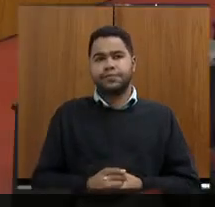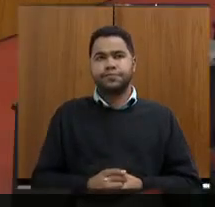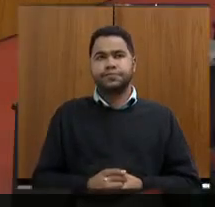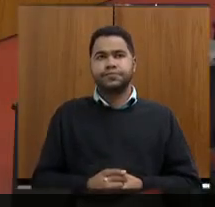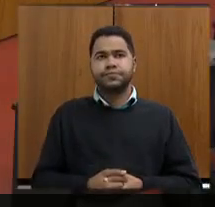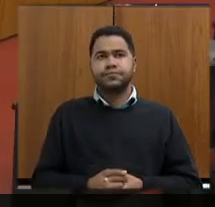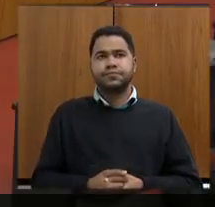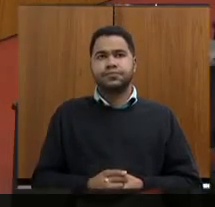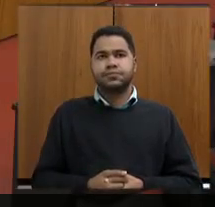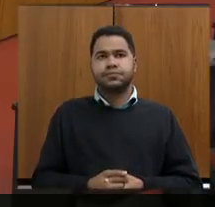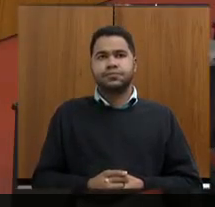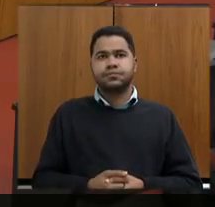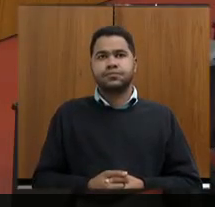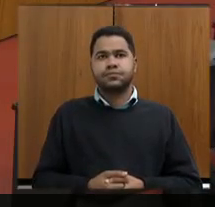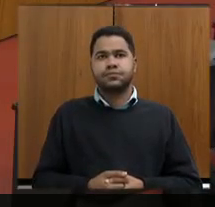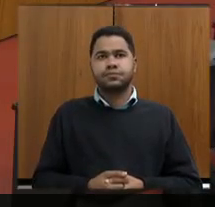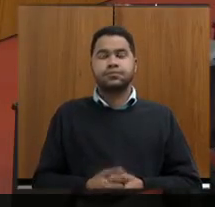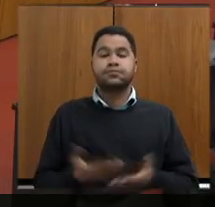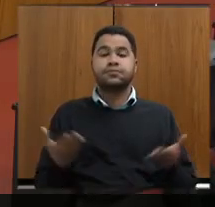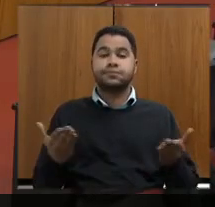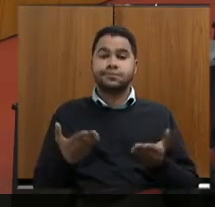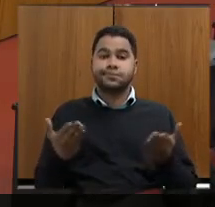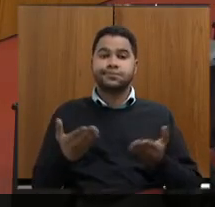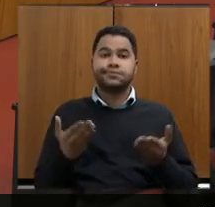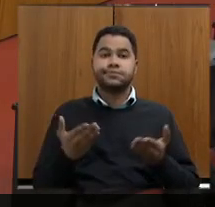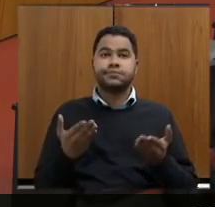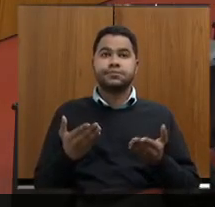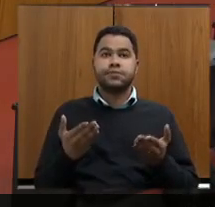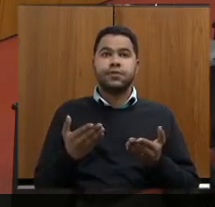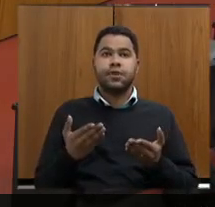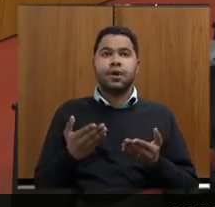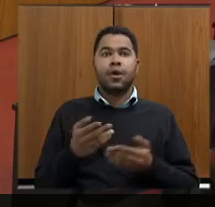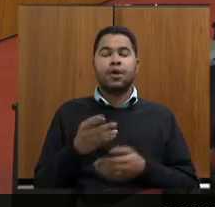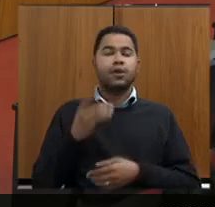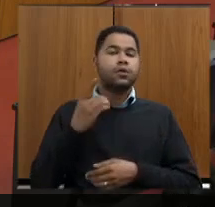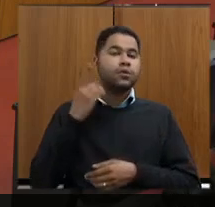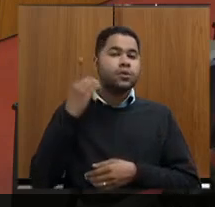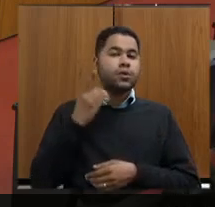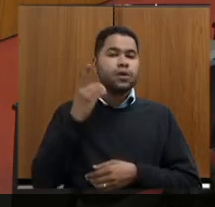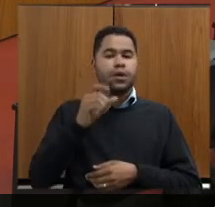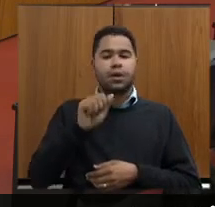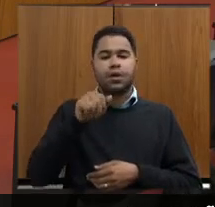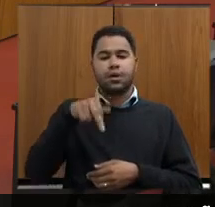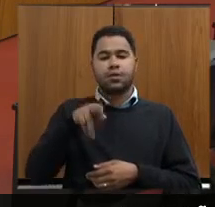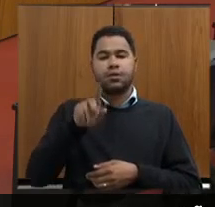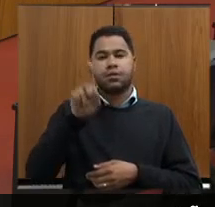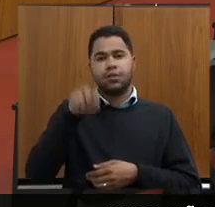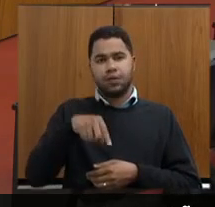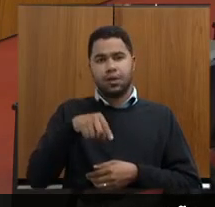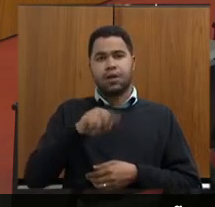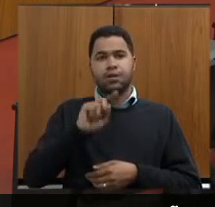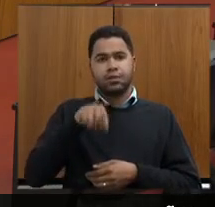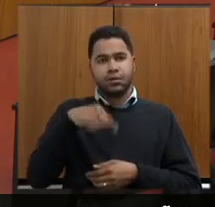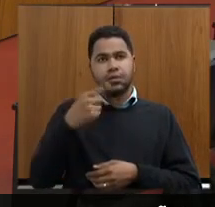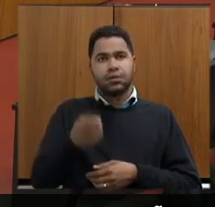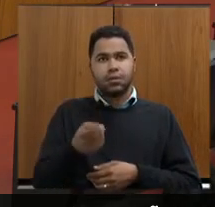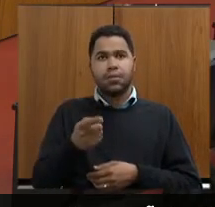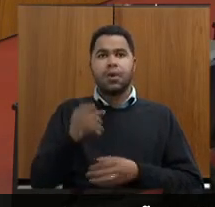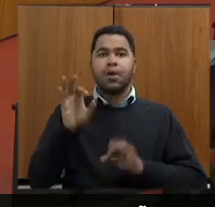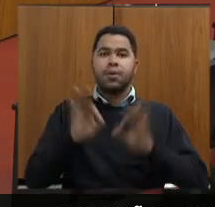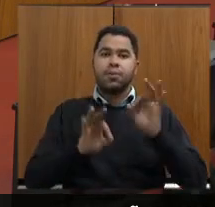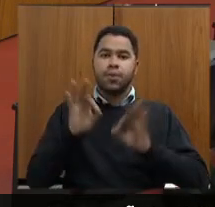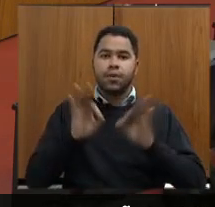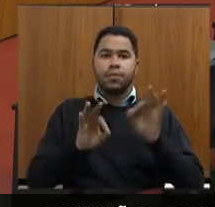Obrigado pela sua palavra agora o penúltimo inscrito Deputado André Quintão e na sequência para já ir se preparando